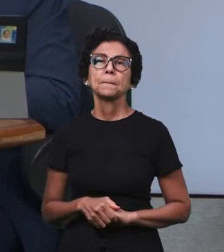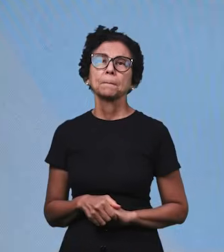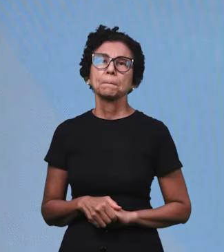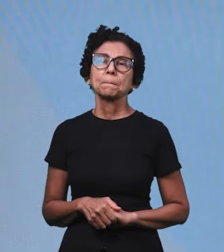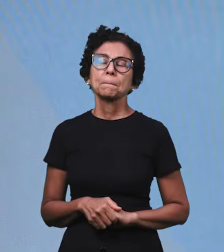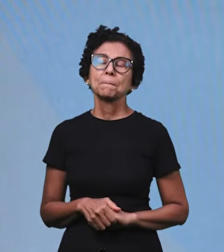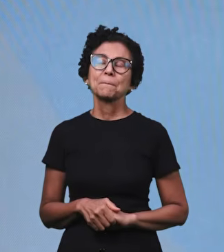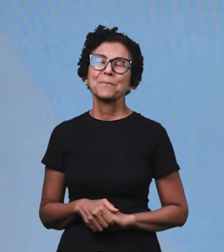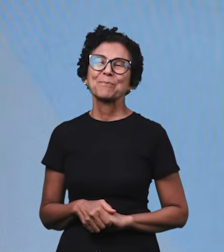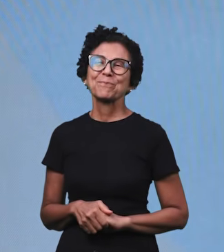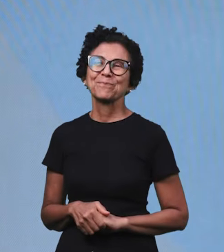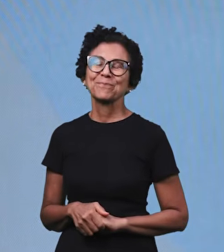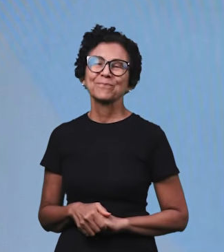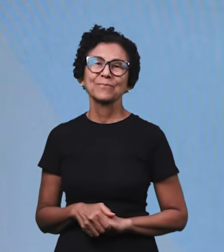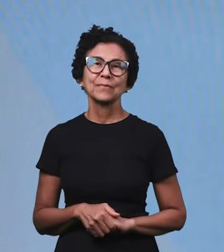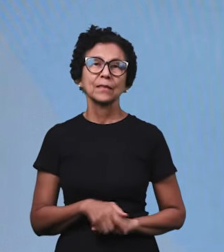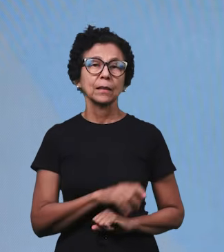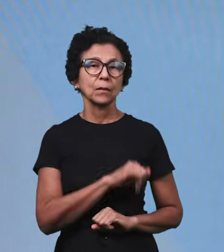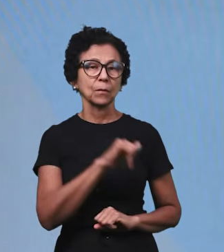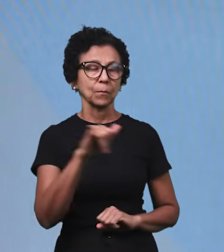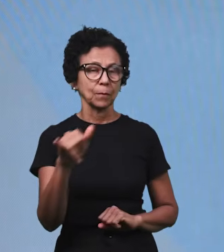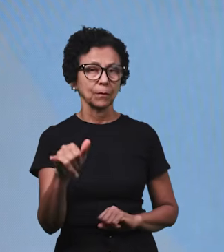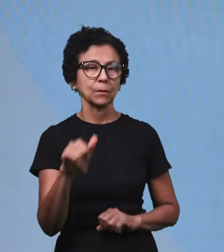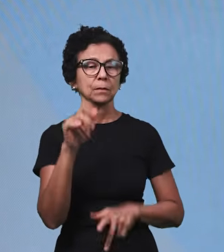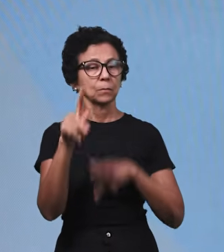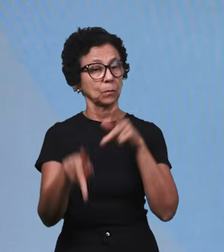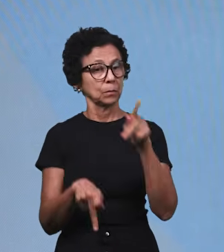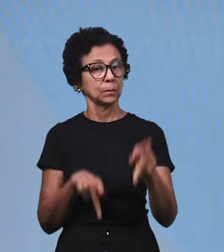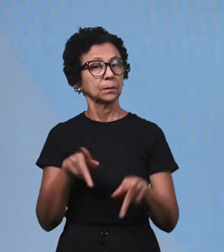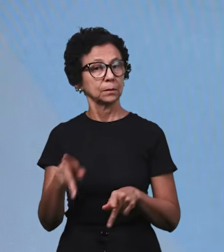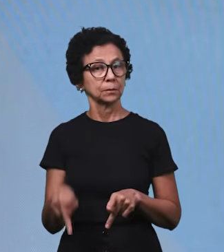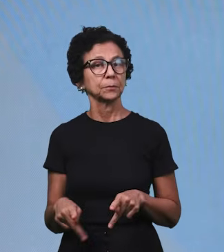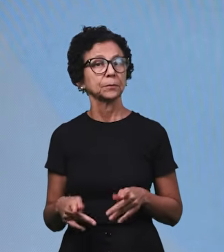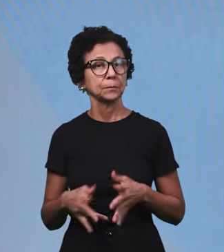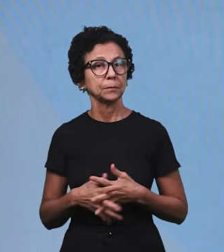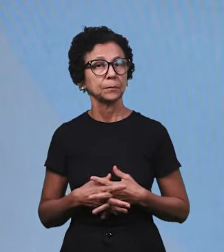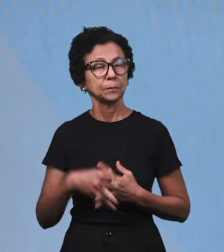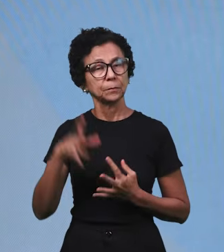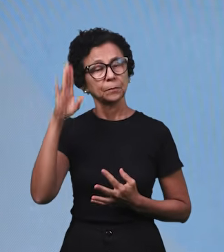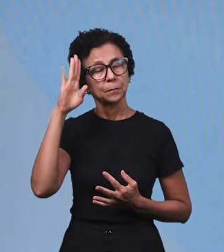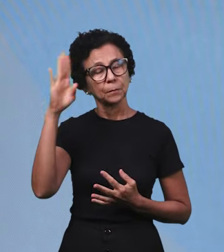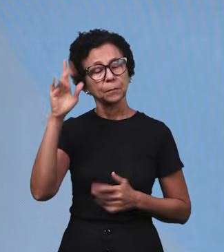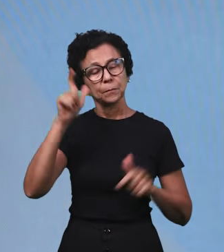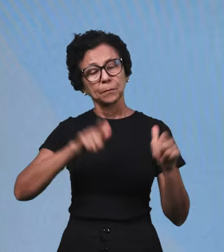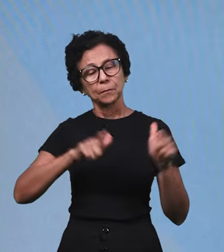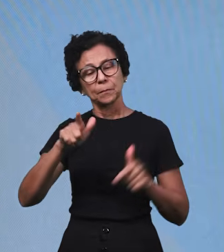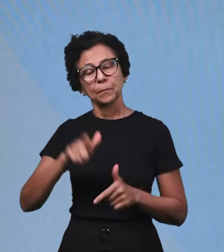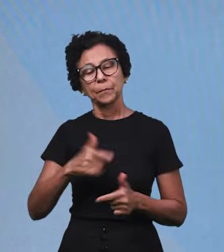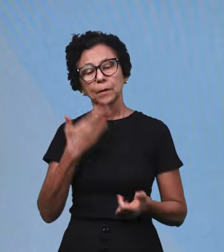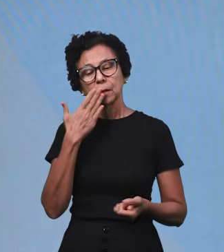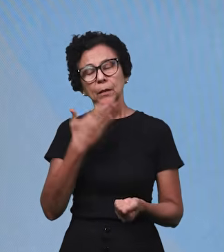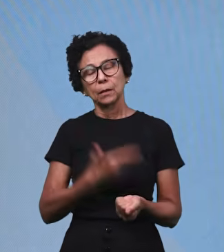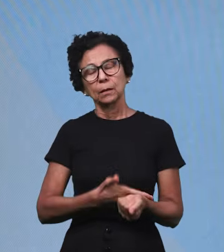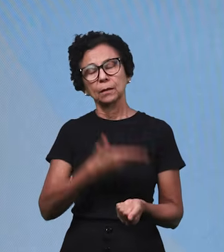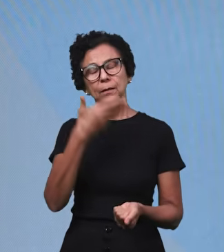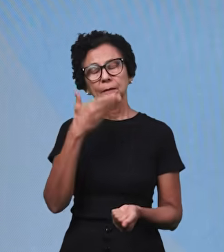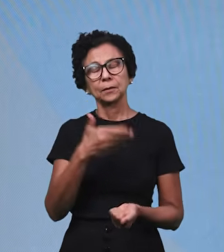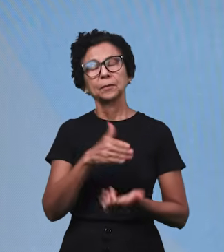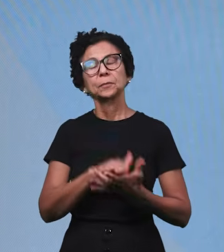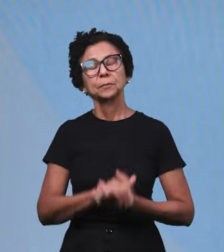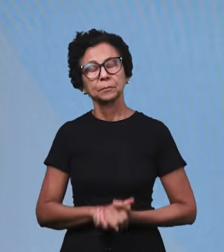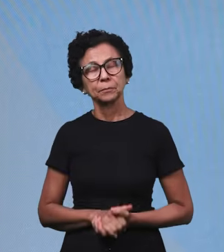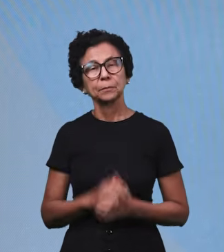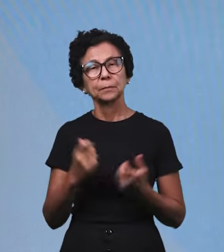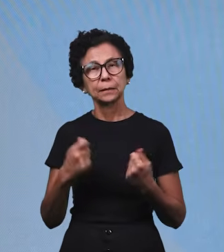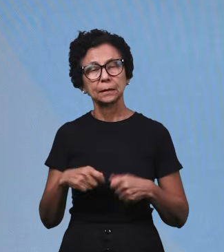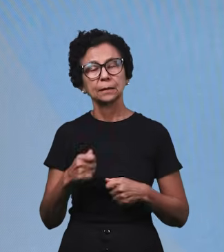do Rim. E eu acho que isso é um aviso, um alerta para toda a população, né? E principalmente os pacientes hipertensos diabéticos